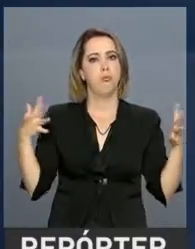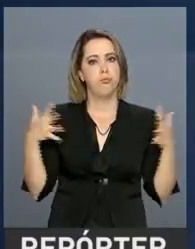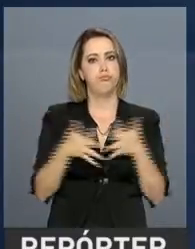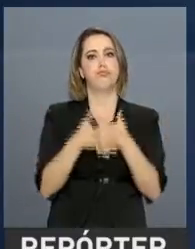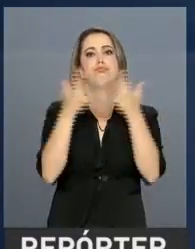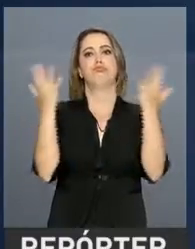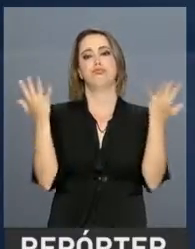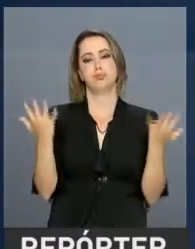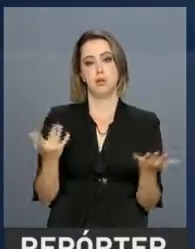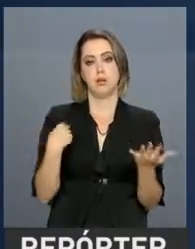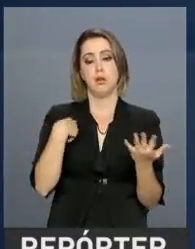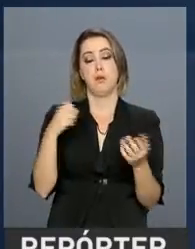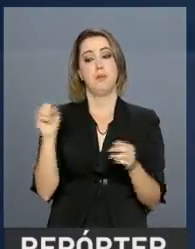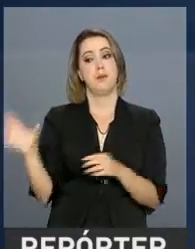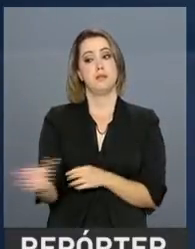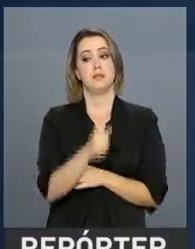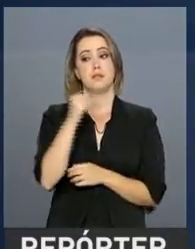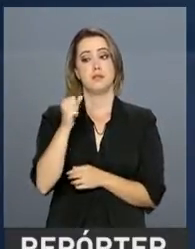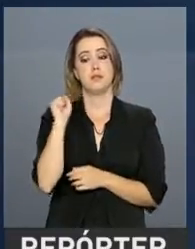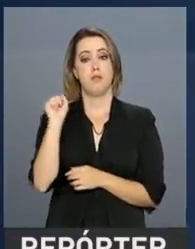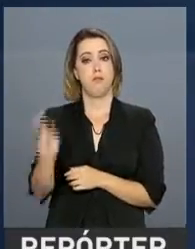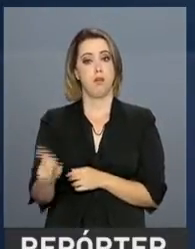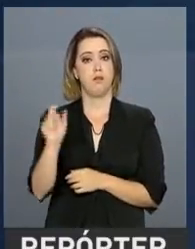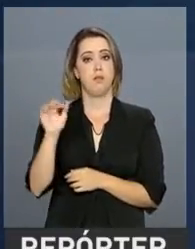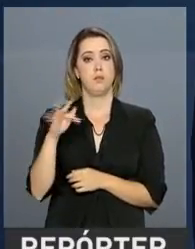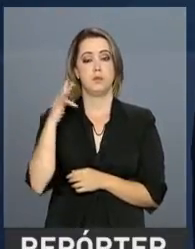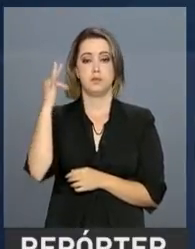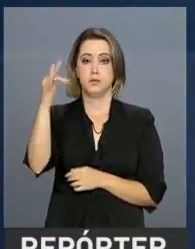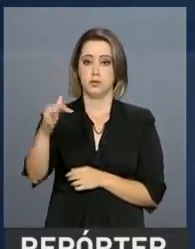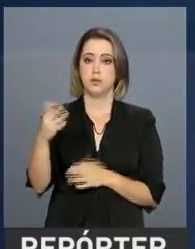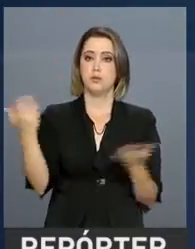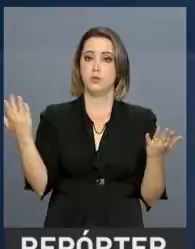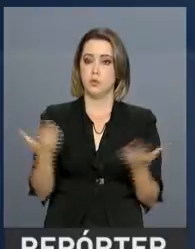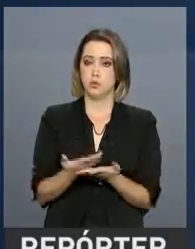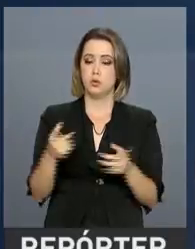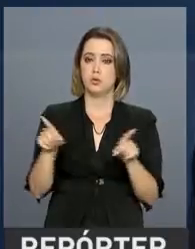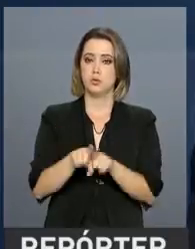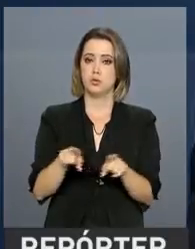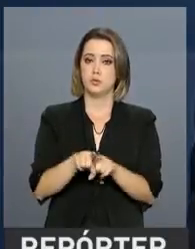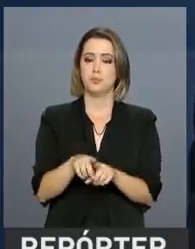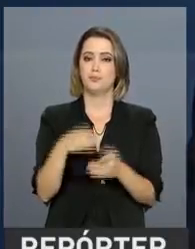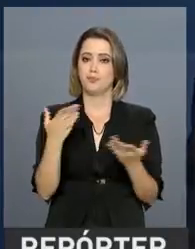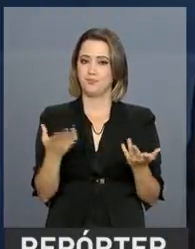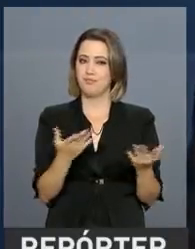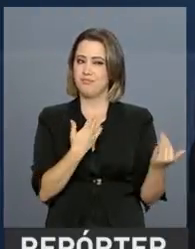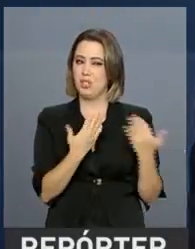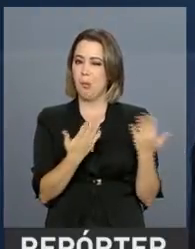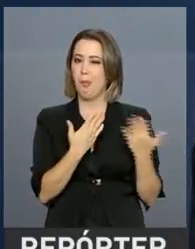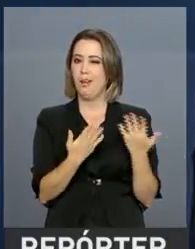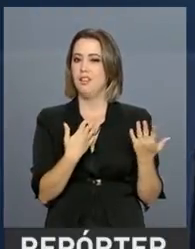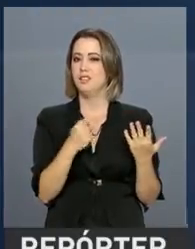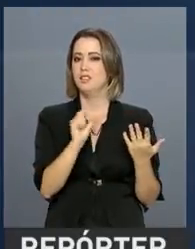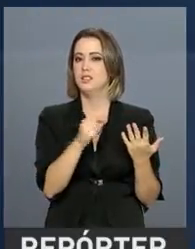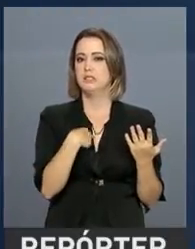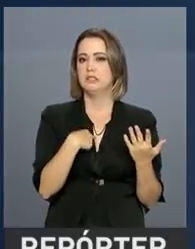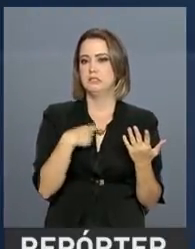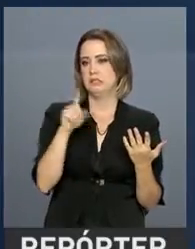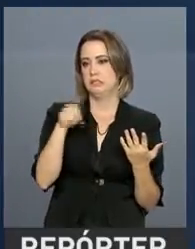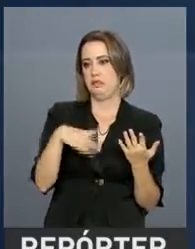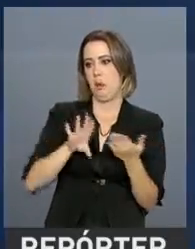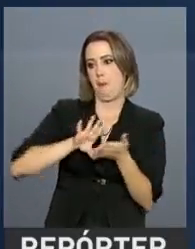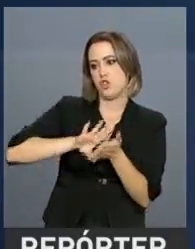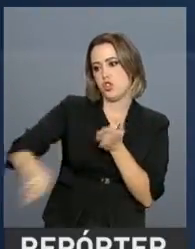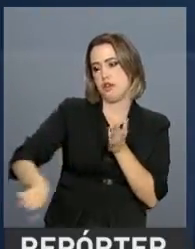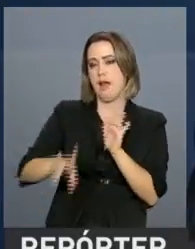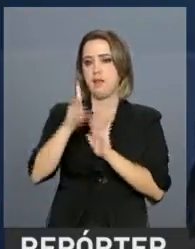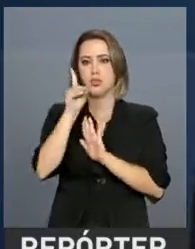benefícios dos aposentados de hoje e dos jovens que se aposentaram amanhã isso meus amigos parece uma coisa será que é pra tirar